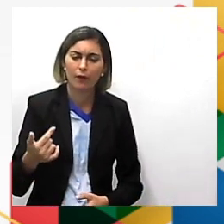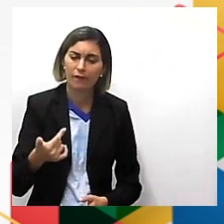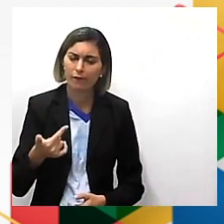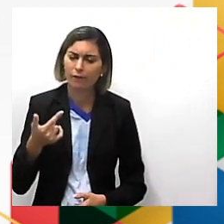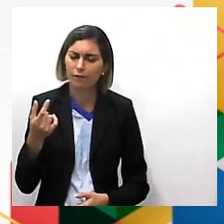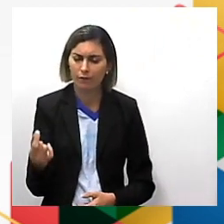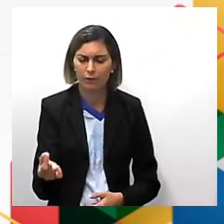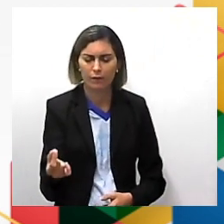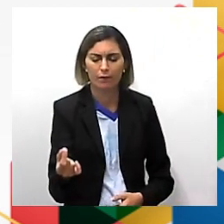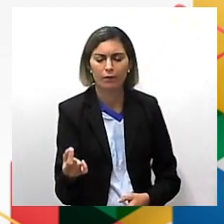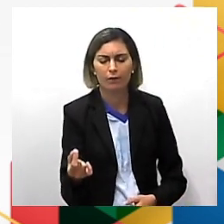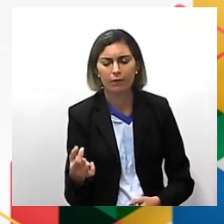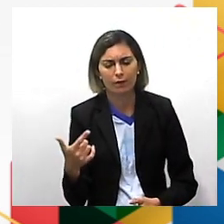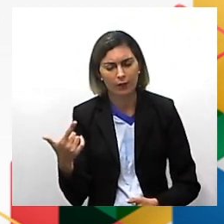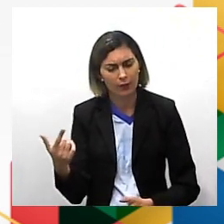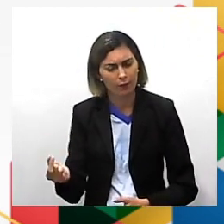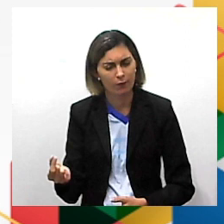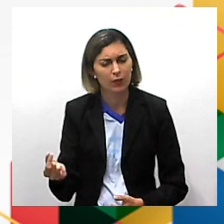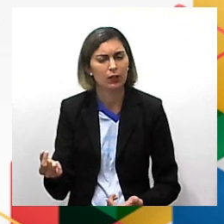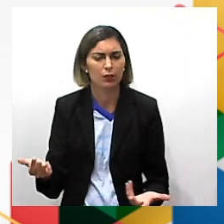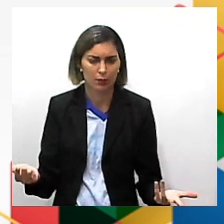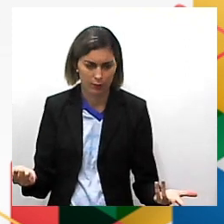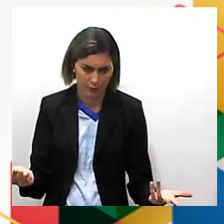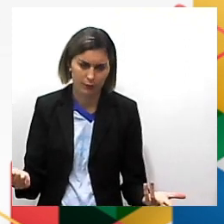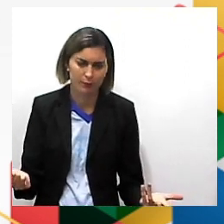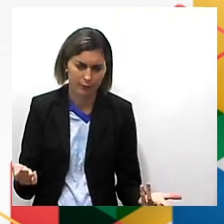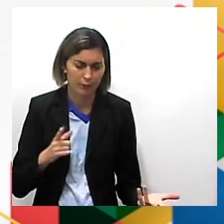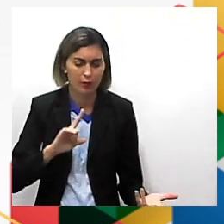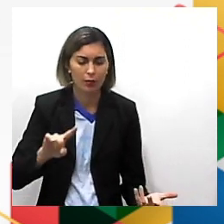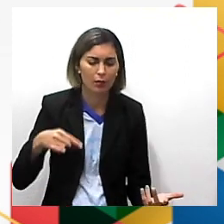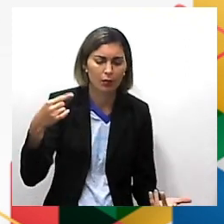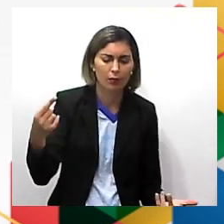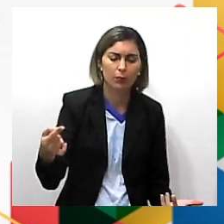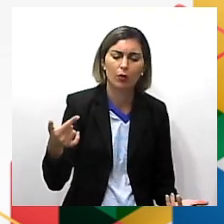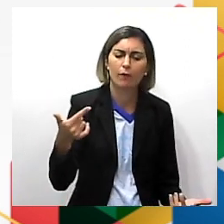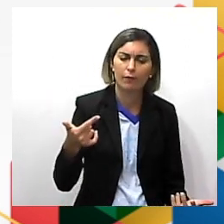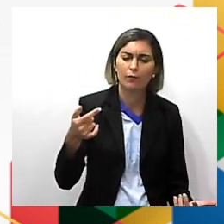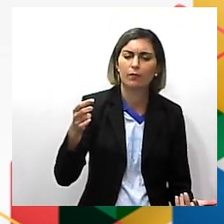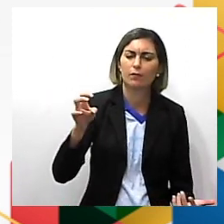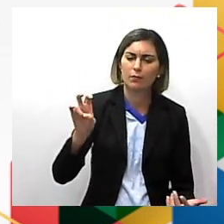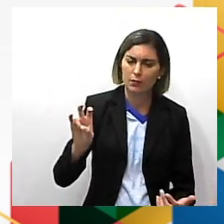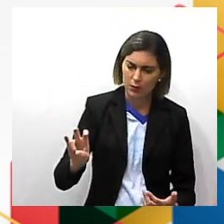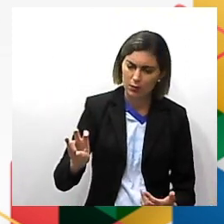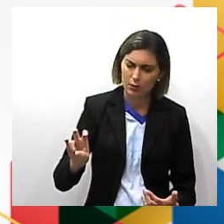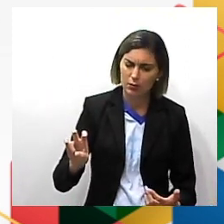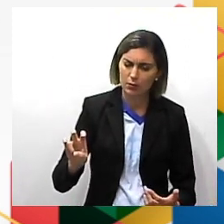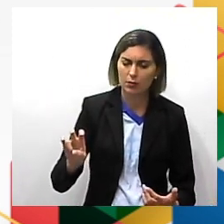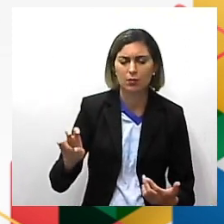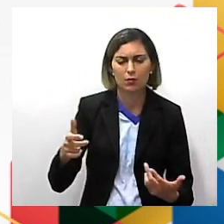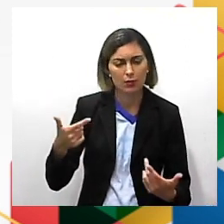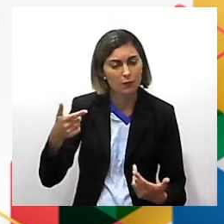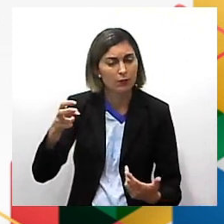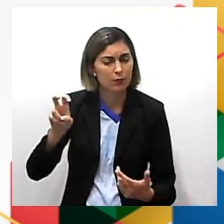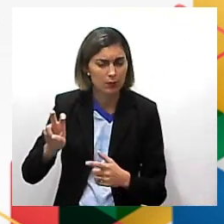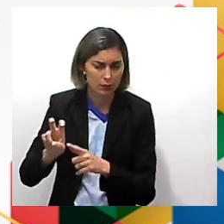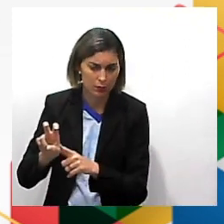dia, ele pintou quanto? Pintou 20. No outro dia, ele pintou quanto? Pintou